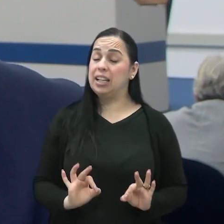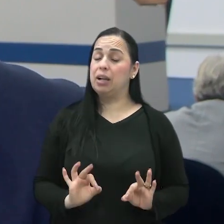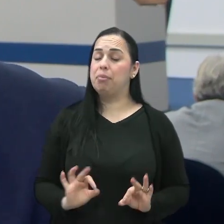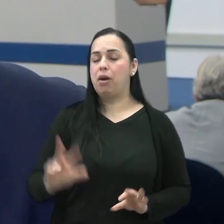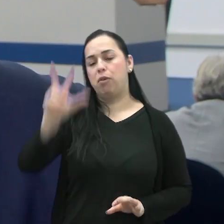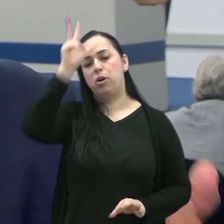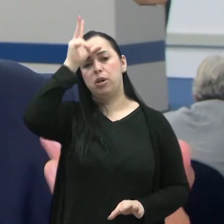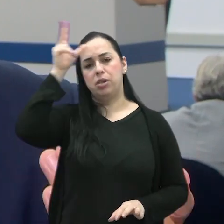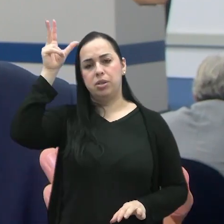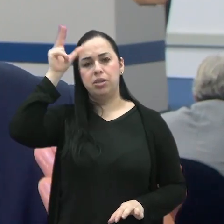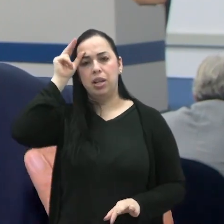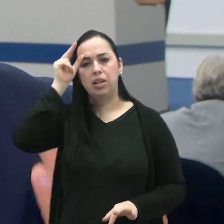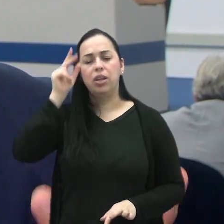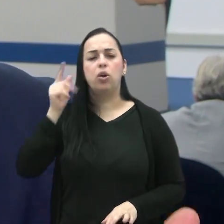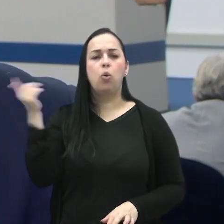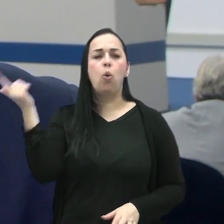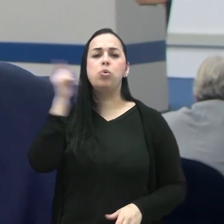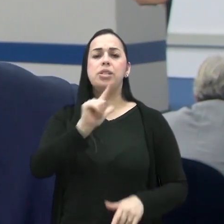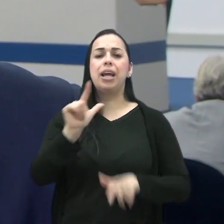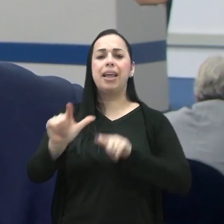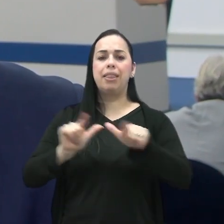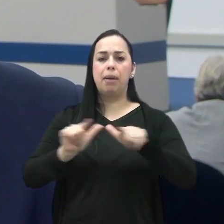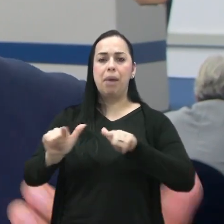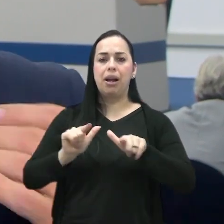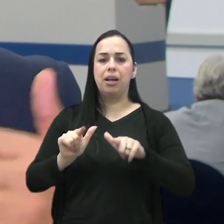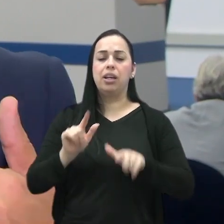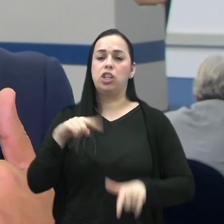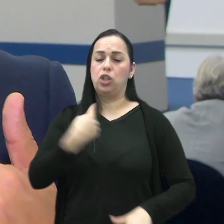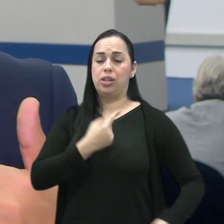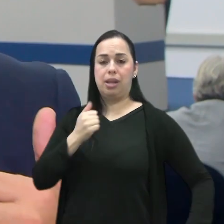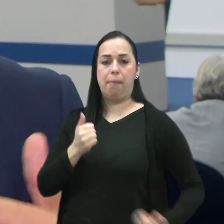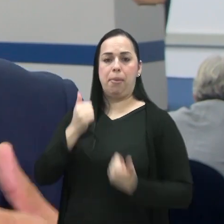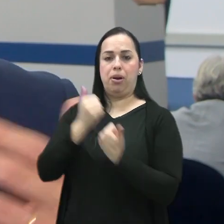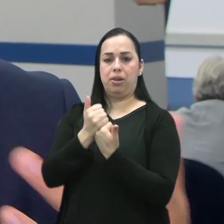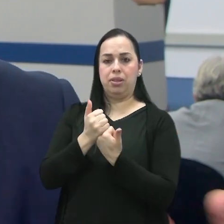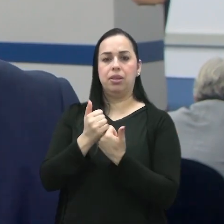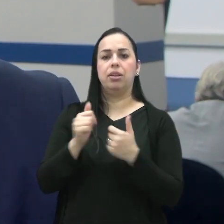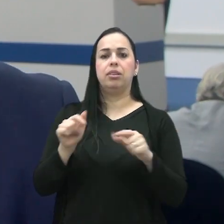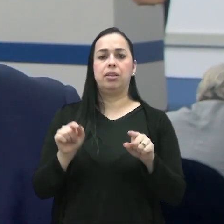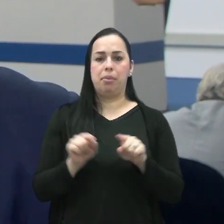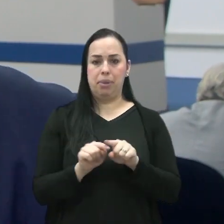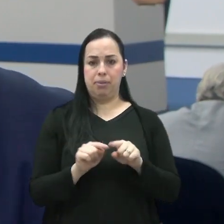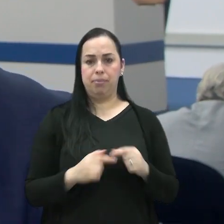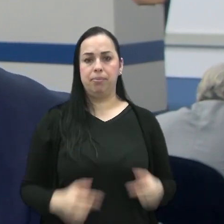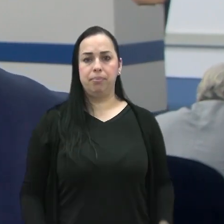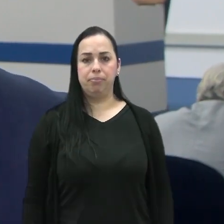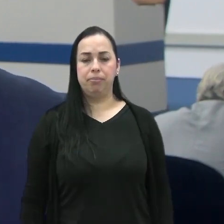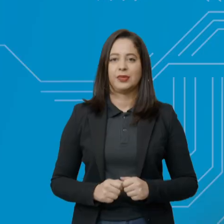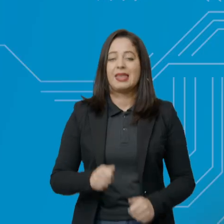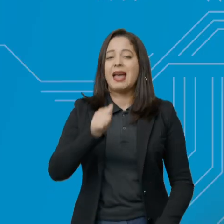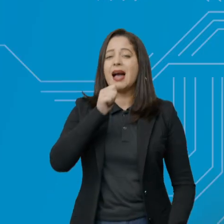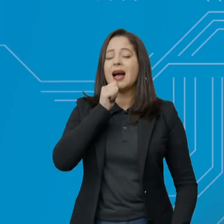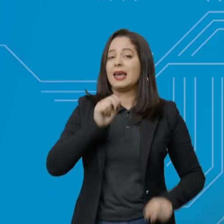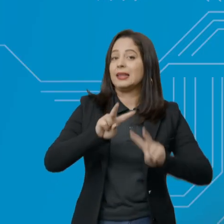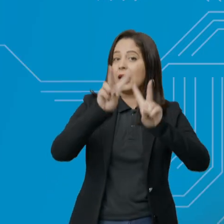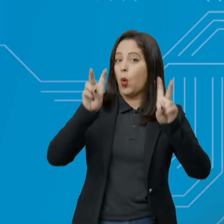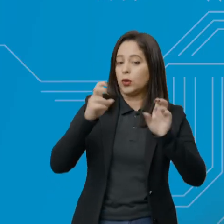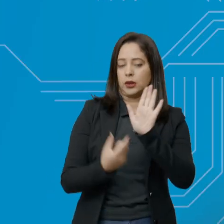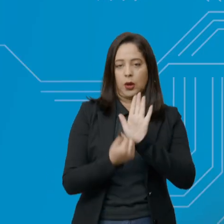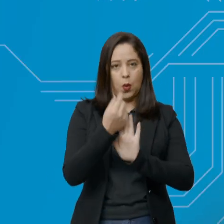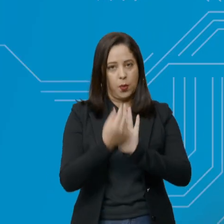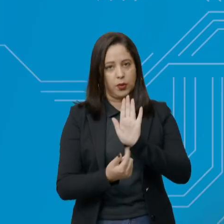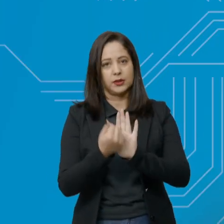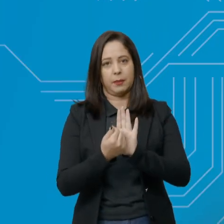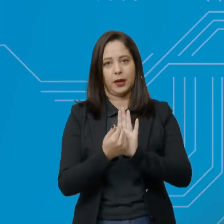que o executivo realmente tenha material de trabalho com a nossa contribuição e também com as forças do próprio executivo. E ainda falando